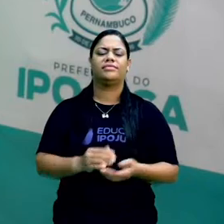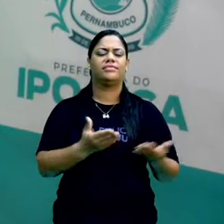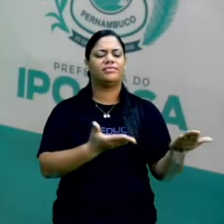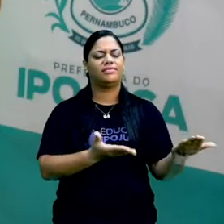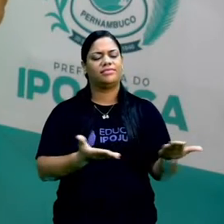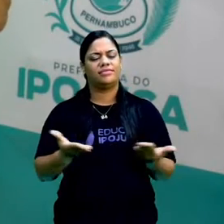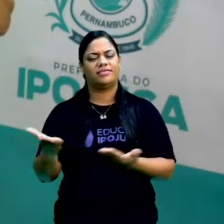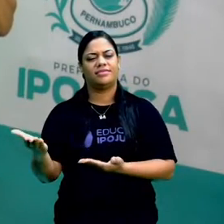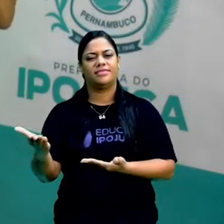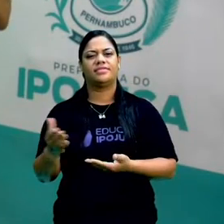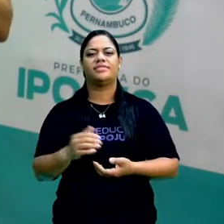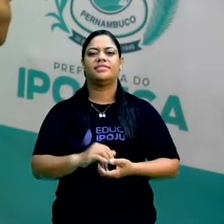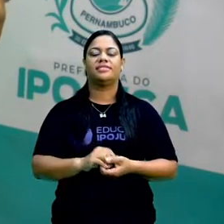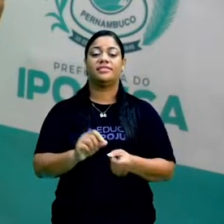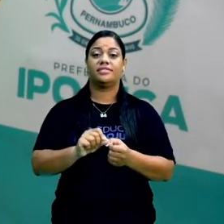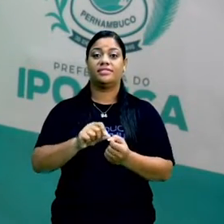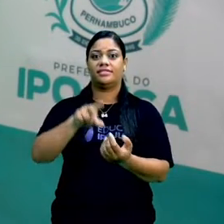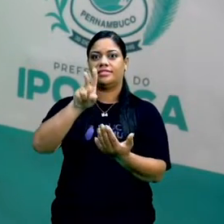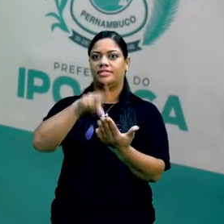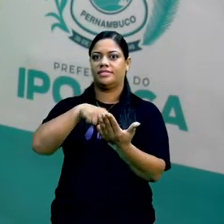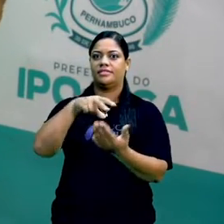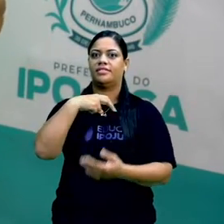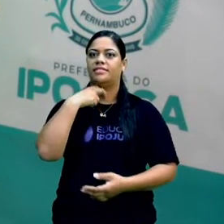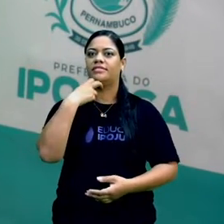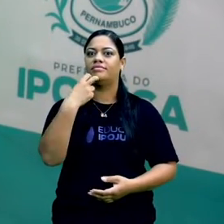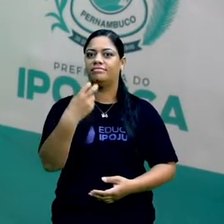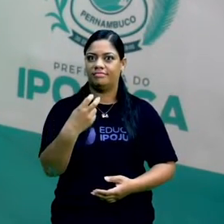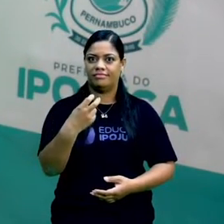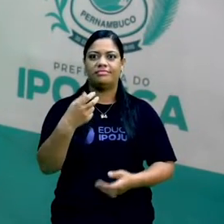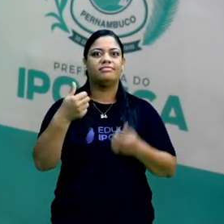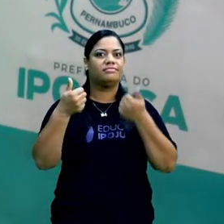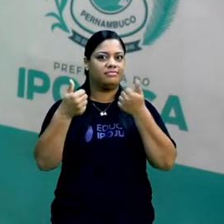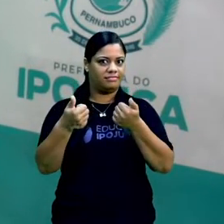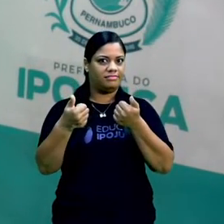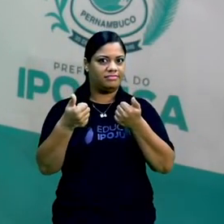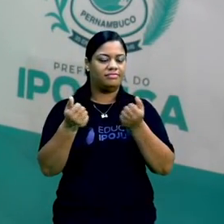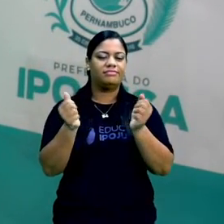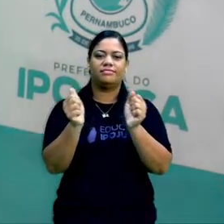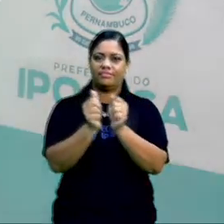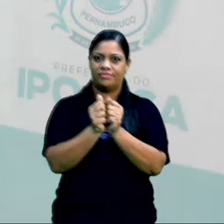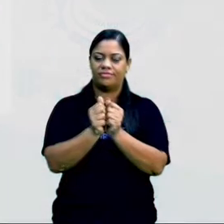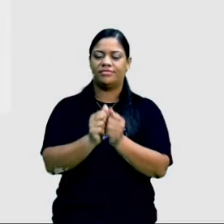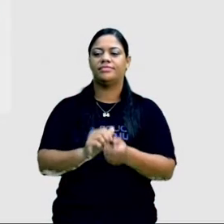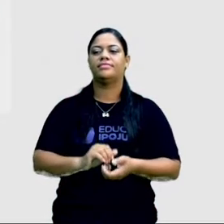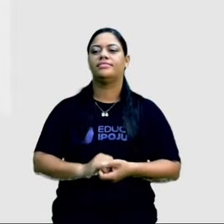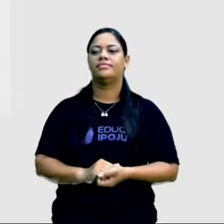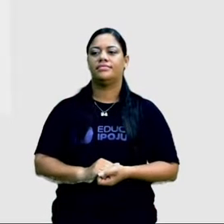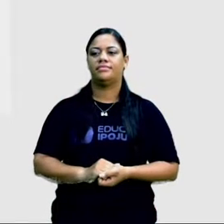vocês para fazer essa leitura em voz bem alta, tá bom? Vamos juntos?